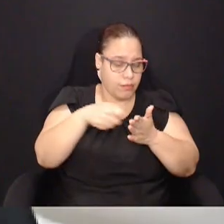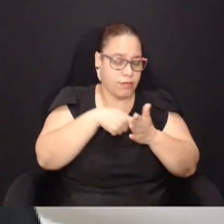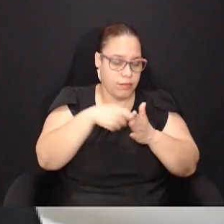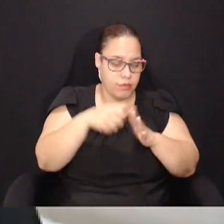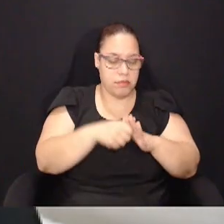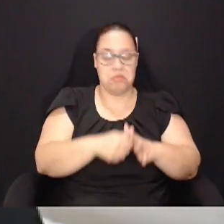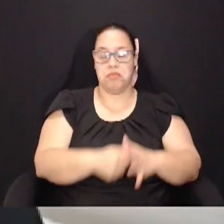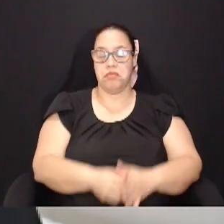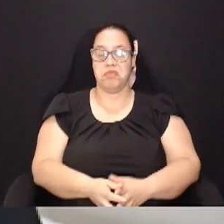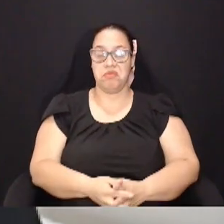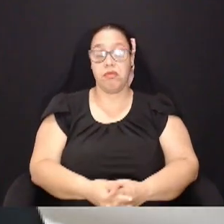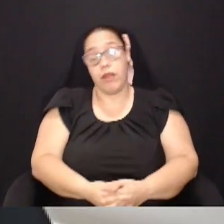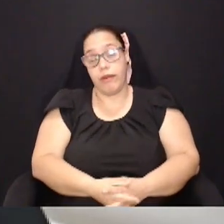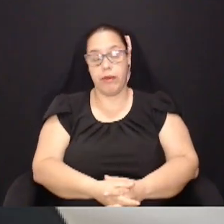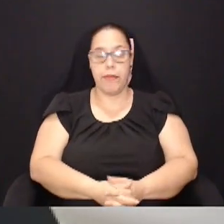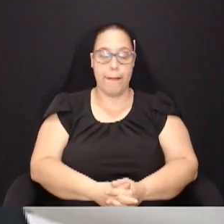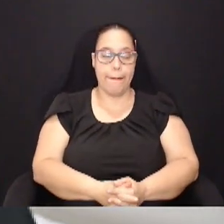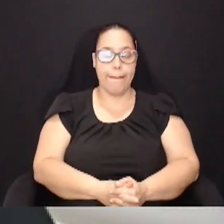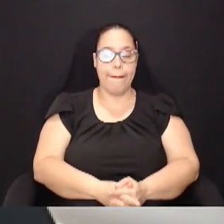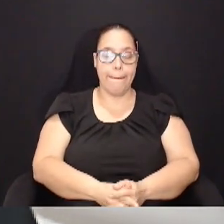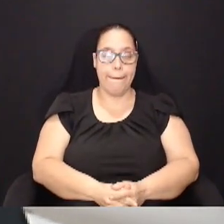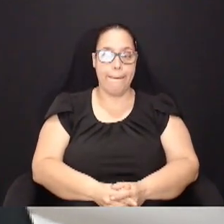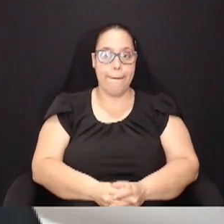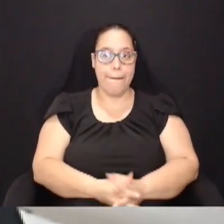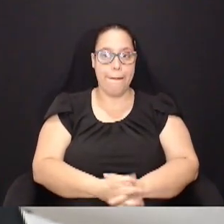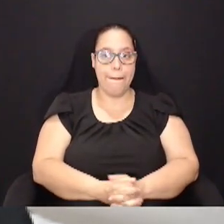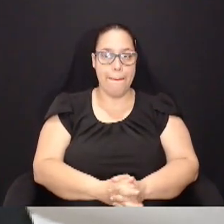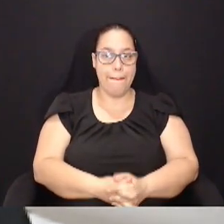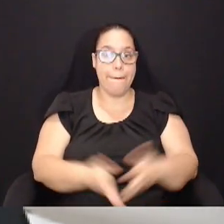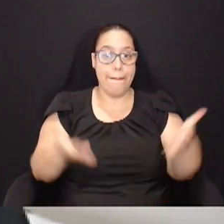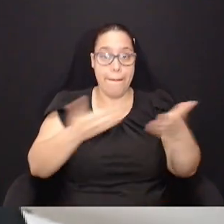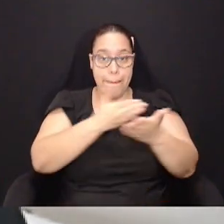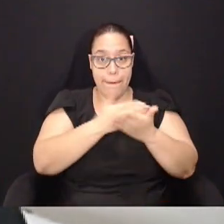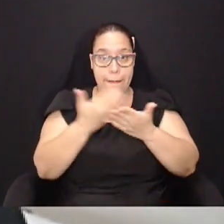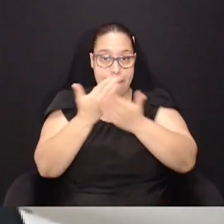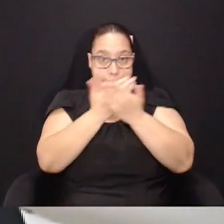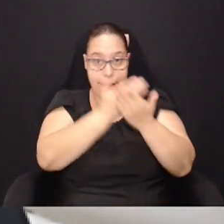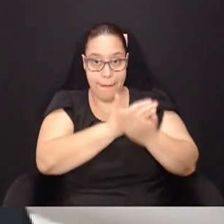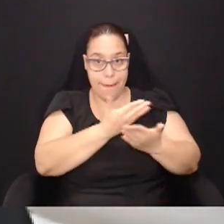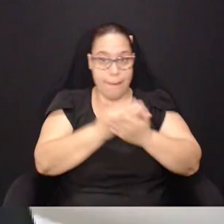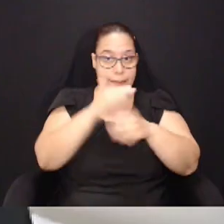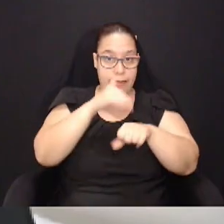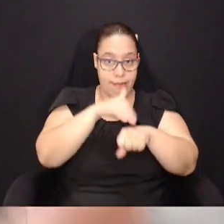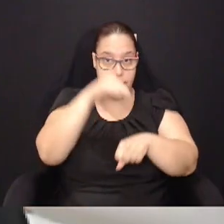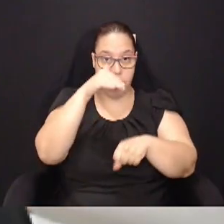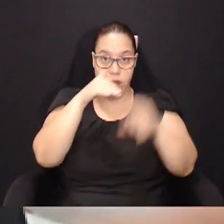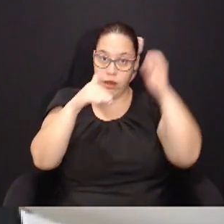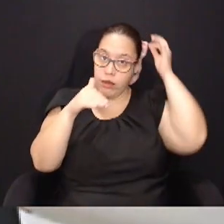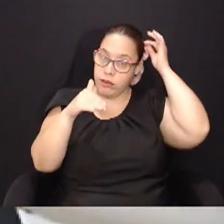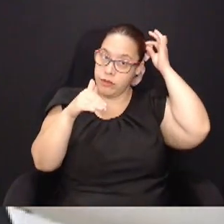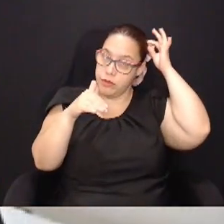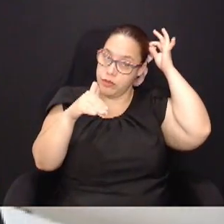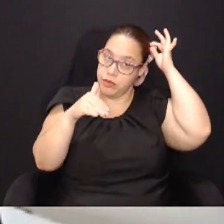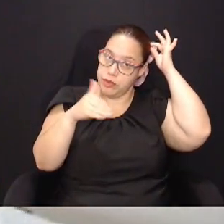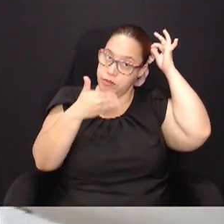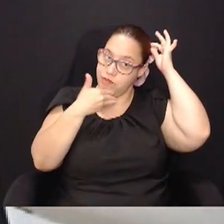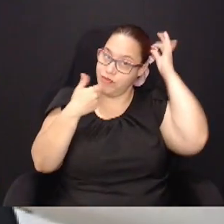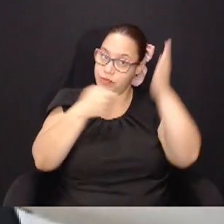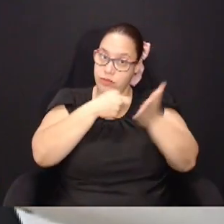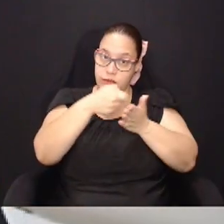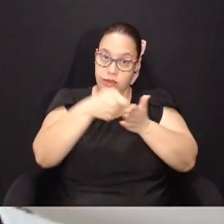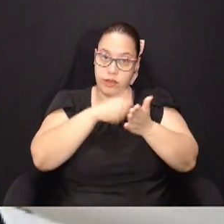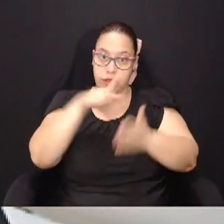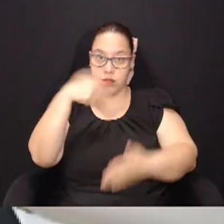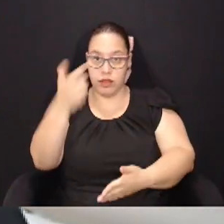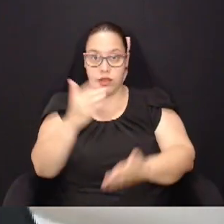isso. Então, agora que eu estou começando a estudar um pouquinho mais para poder escrever, o tanto é que o próximo livro meu está